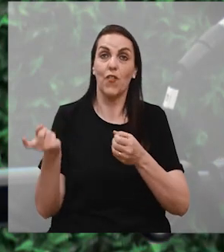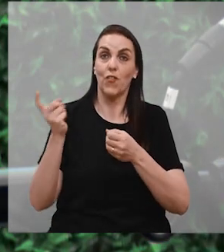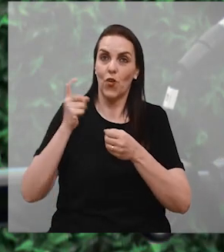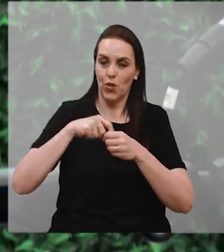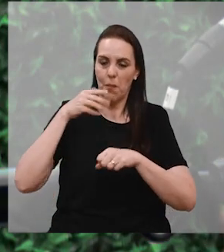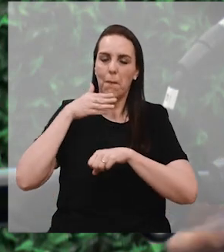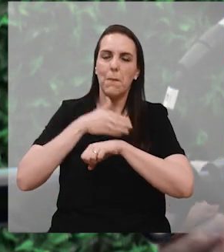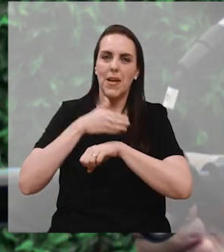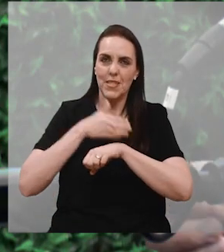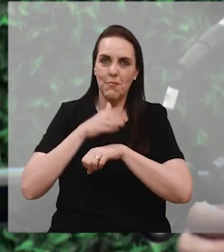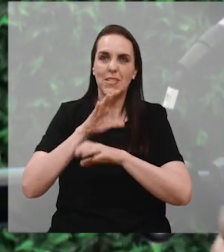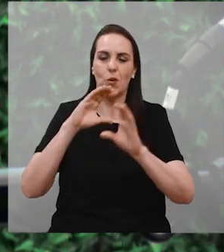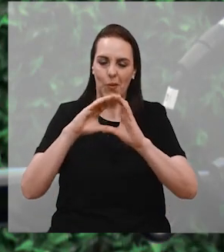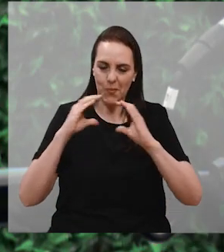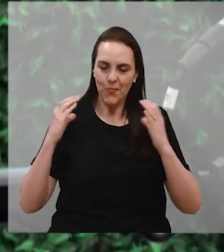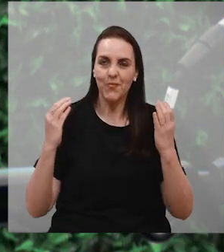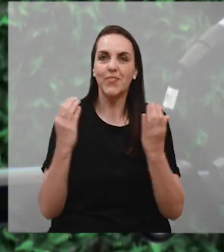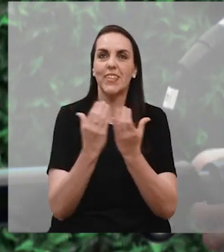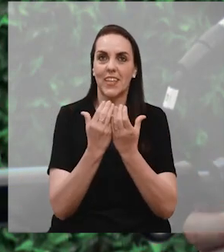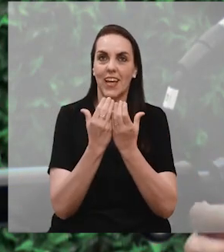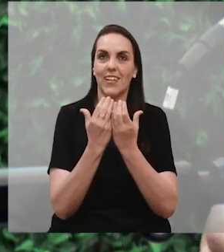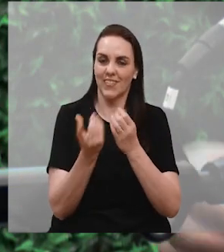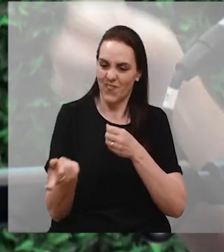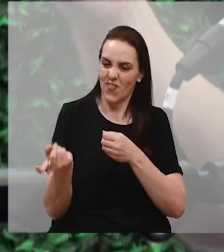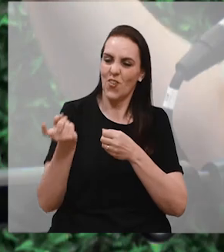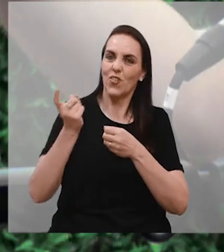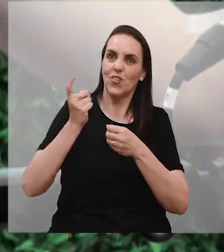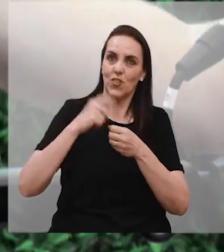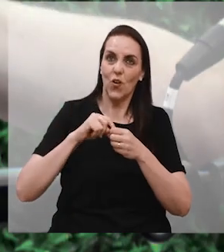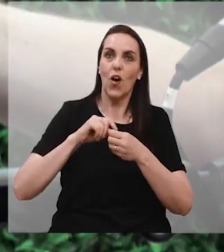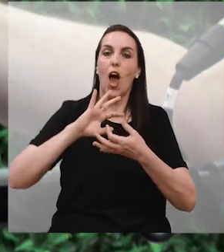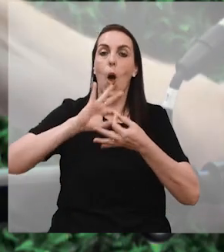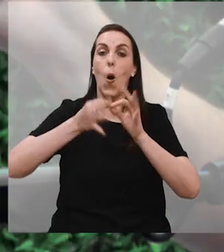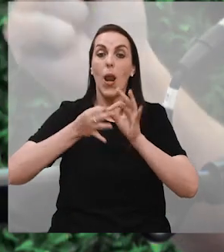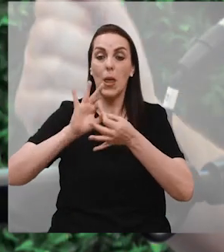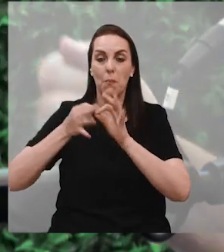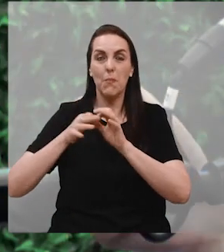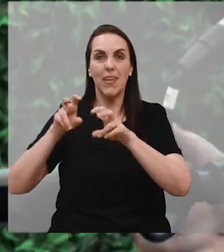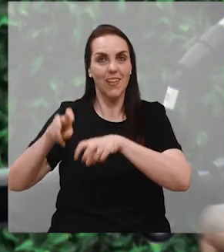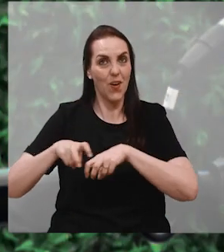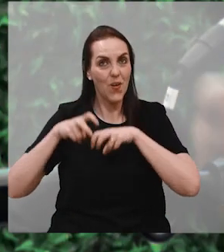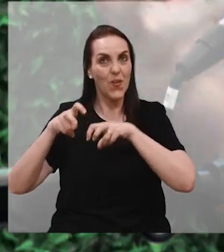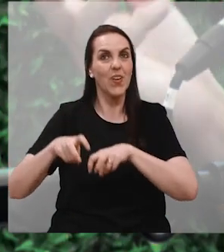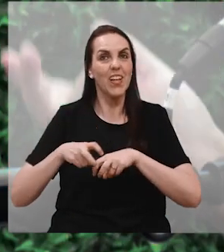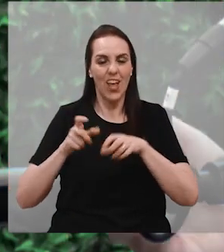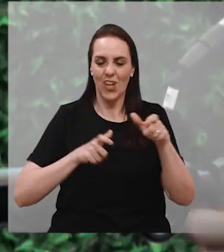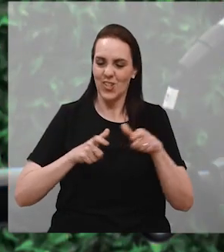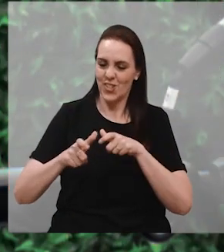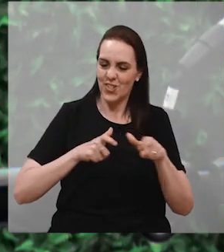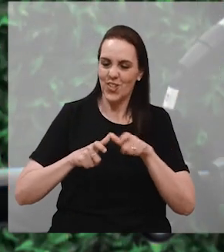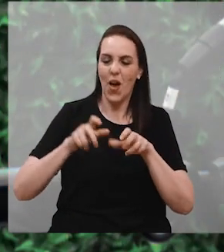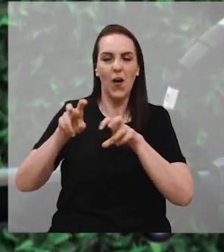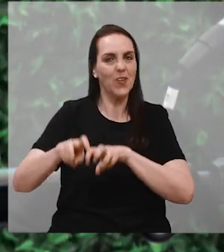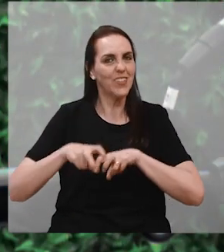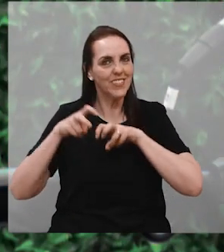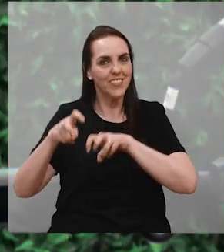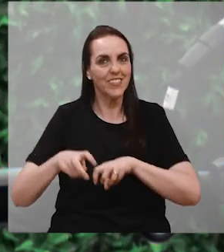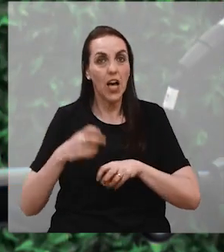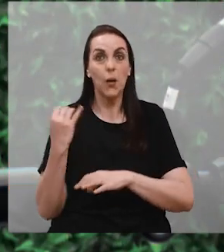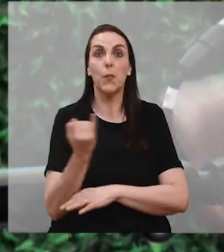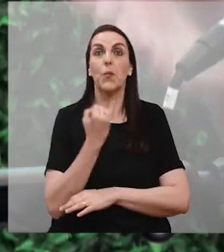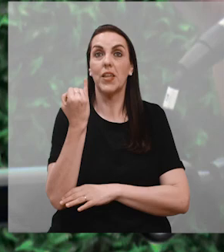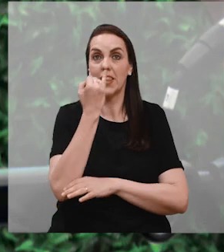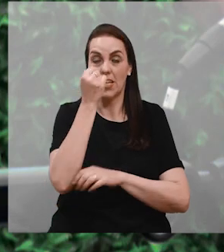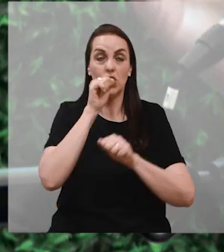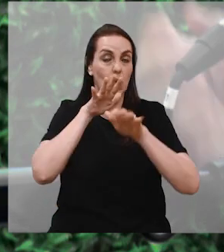aí voltou aquela participação da comunidade, retomou as Olimpíadas Coloniais, né, os Jogos Coloniais, né, que foram muito